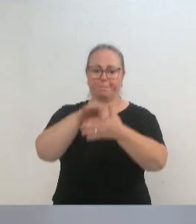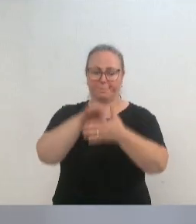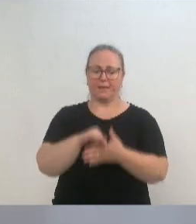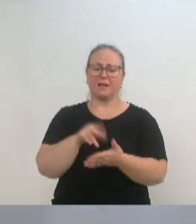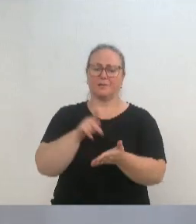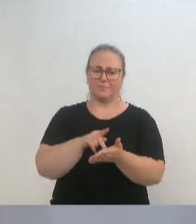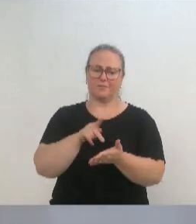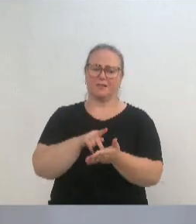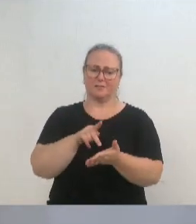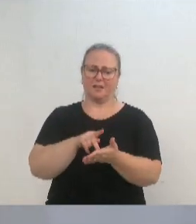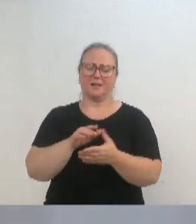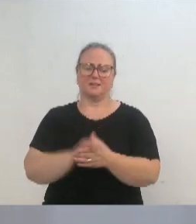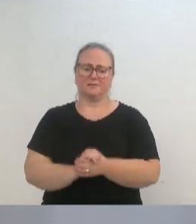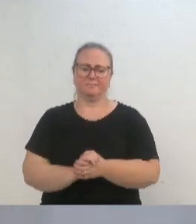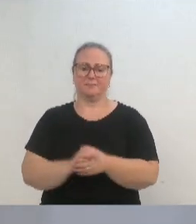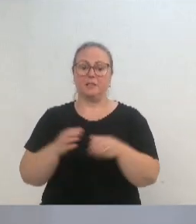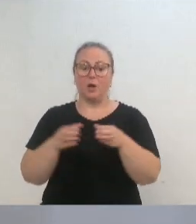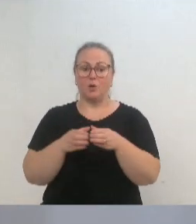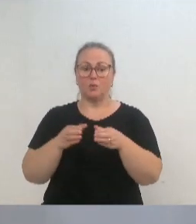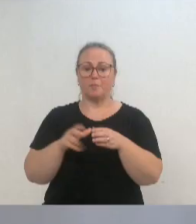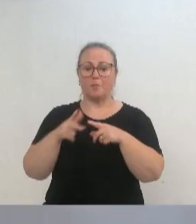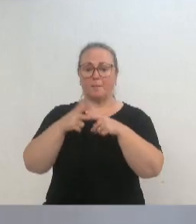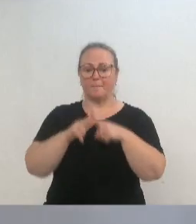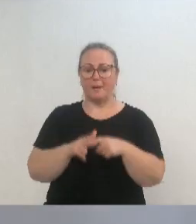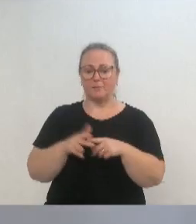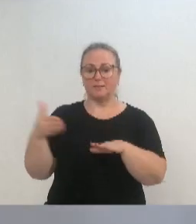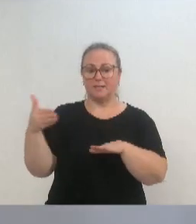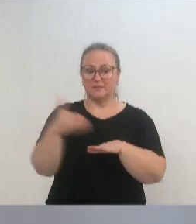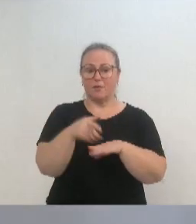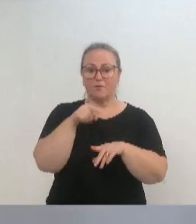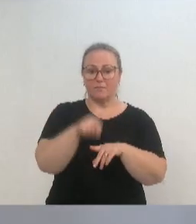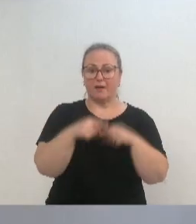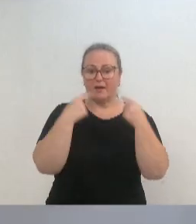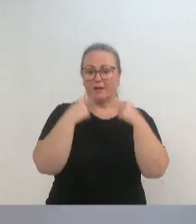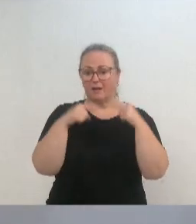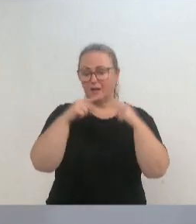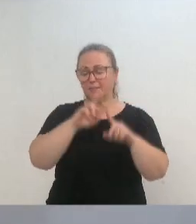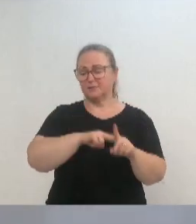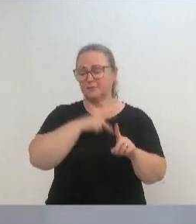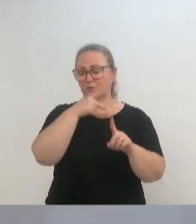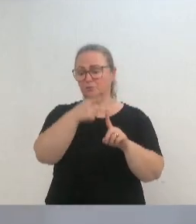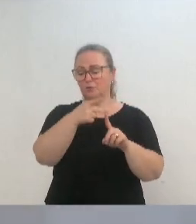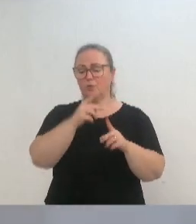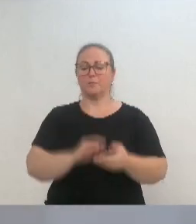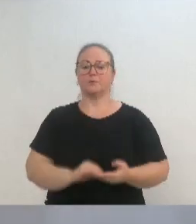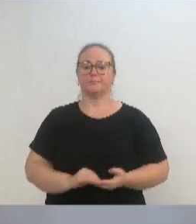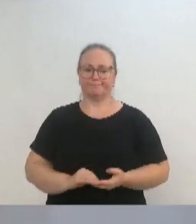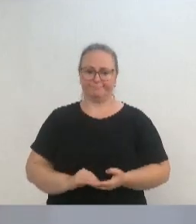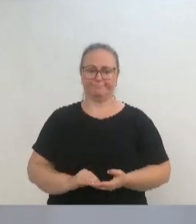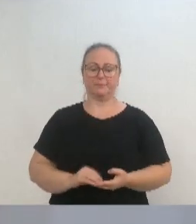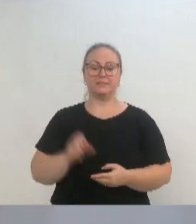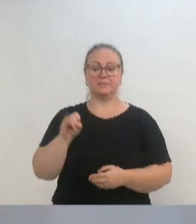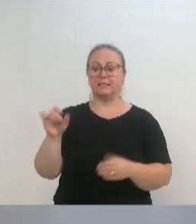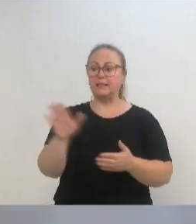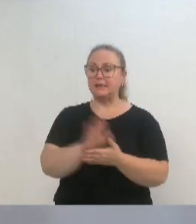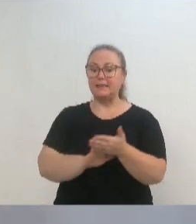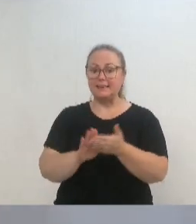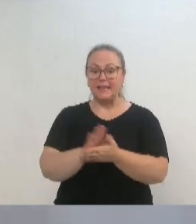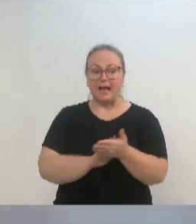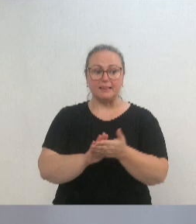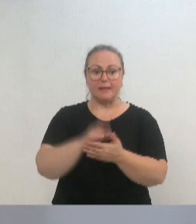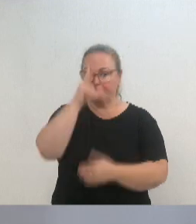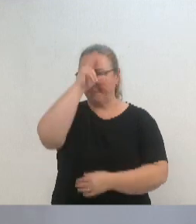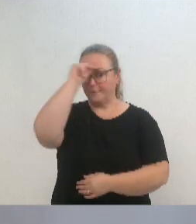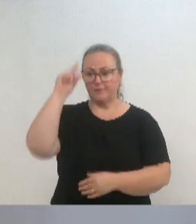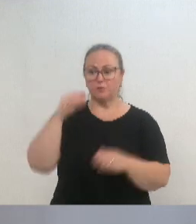mais queixas quando a equipe de manutenção da prefeitura está lá na rua Ribeirão Shelters e no entorno, do que quando a rua não está recebendo manutenção.